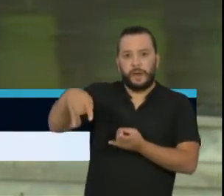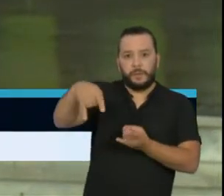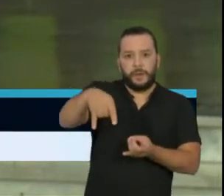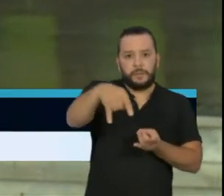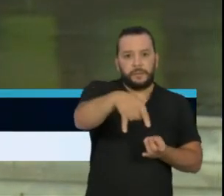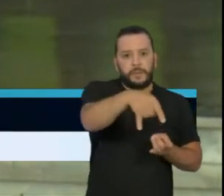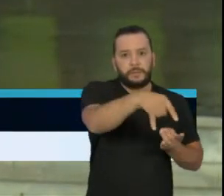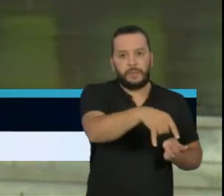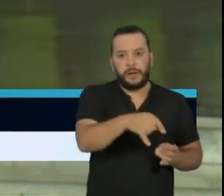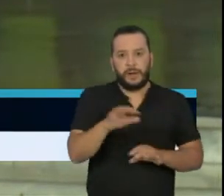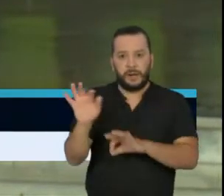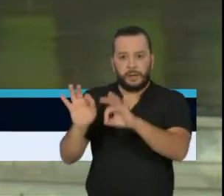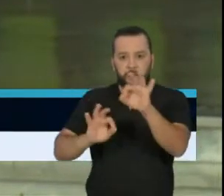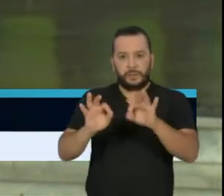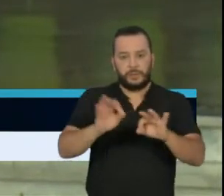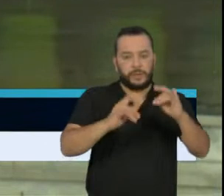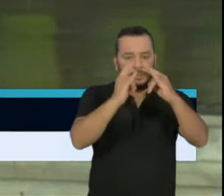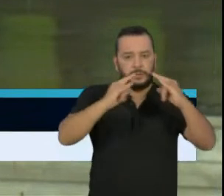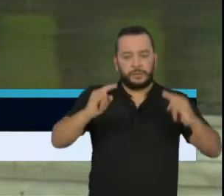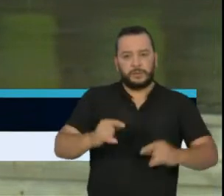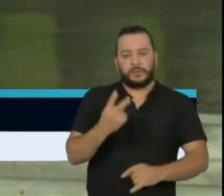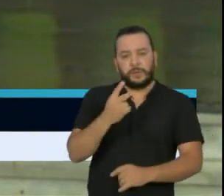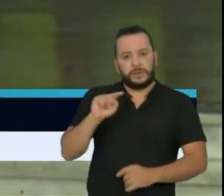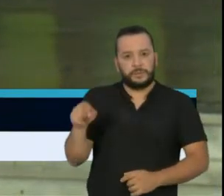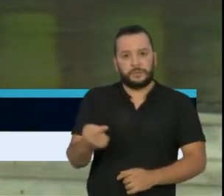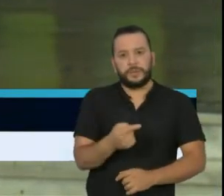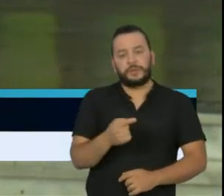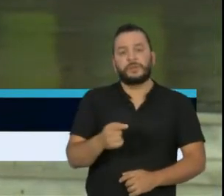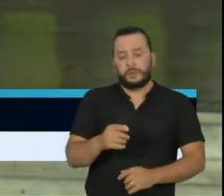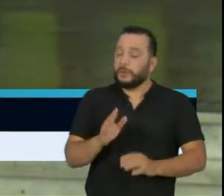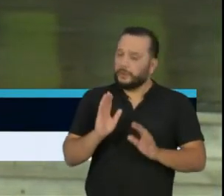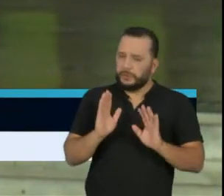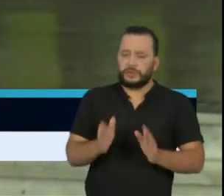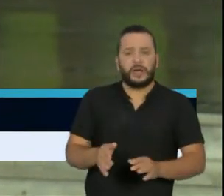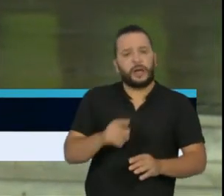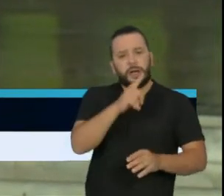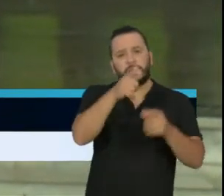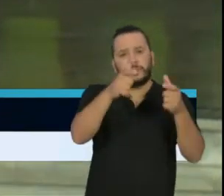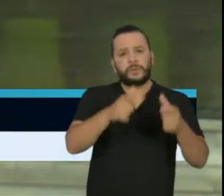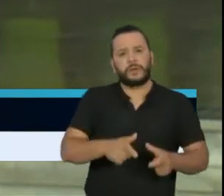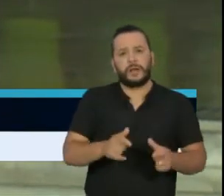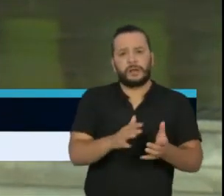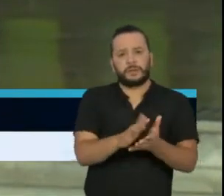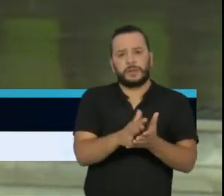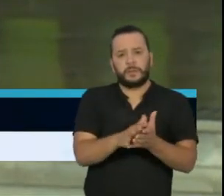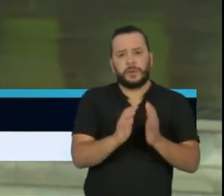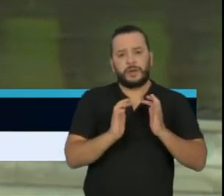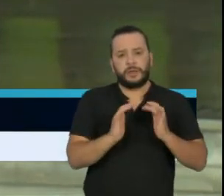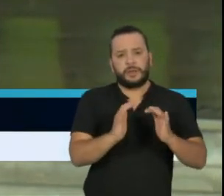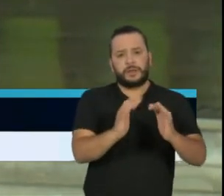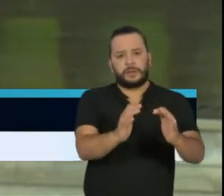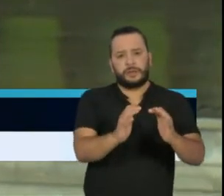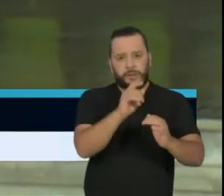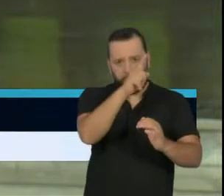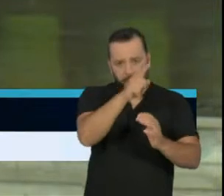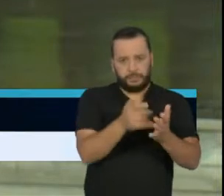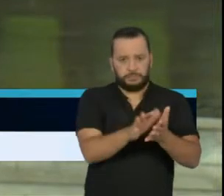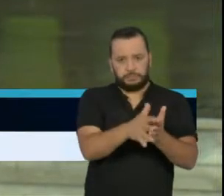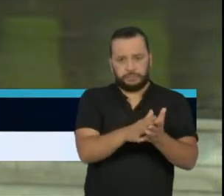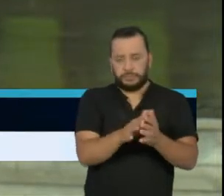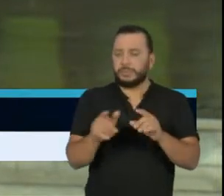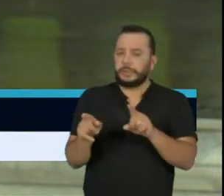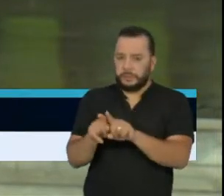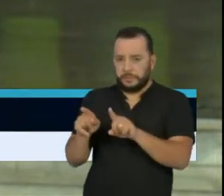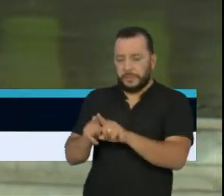Construímos rapidamente o Hospital Municipal de Campanha do Anhembi e o Hospital Municipal de Campanha do Pacaembu.